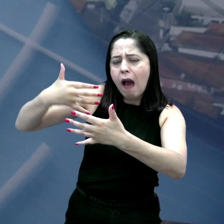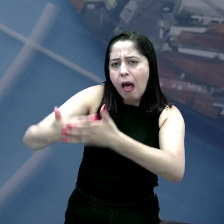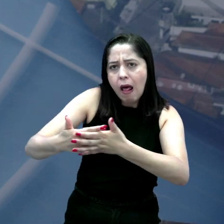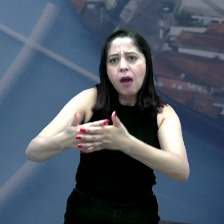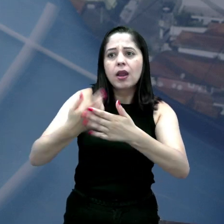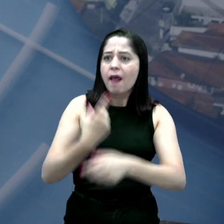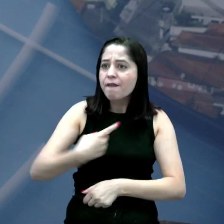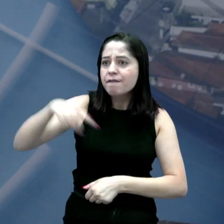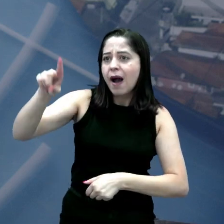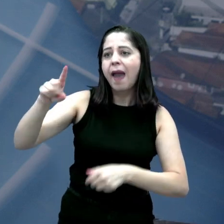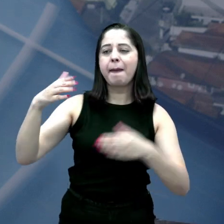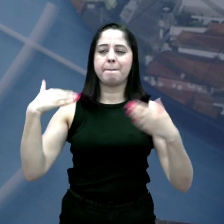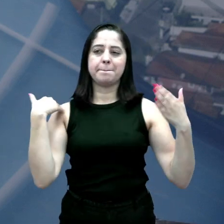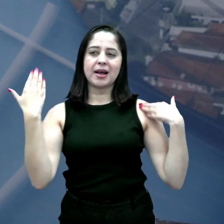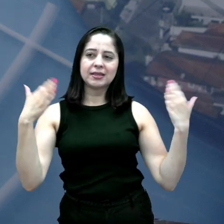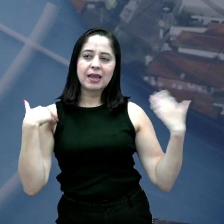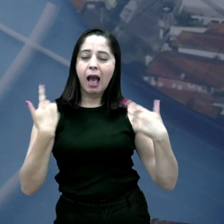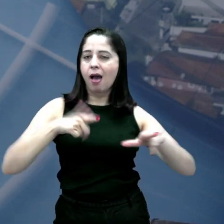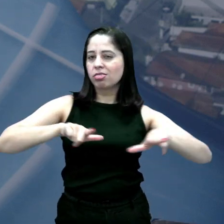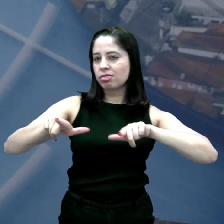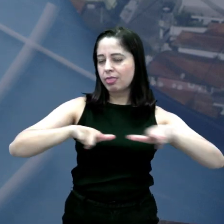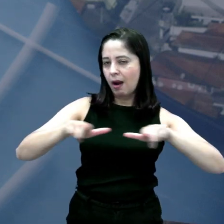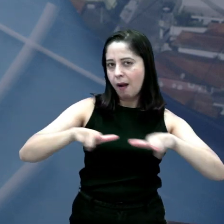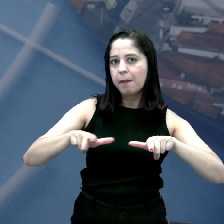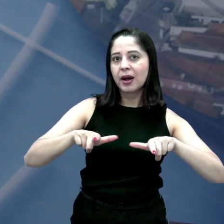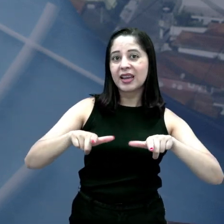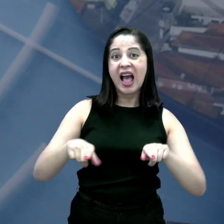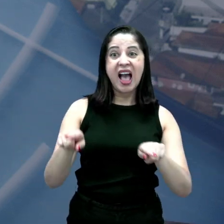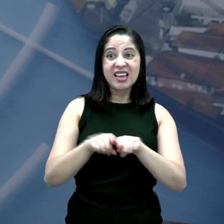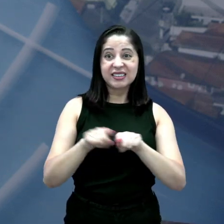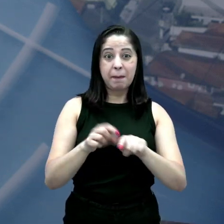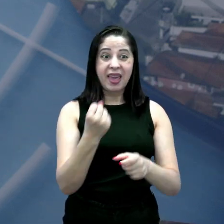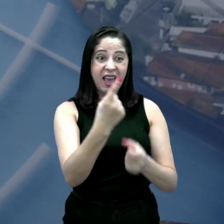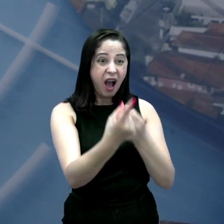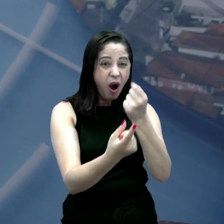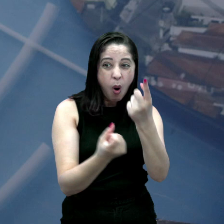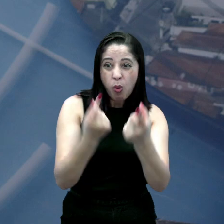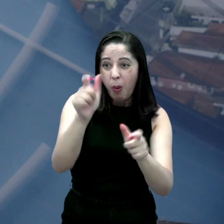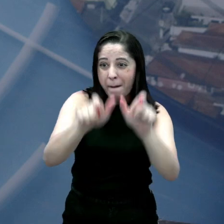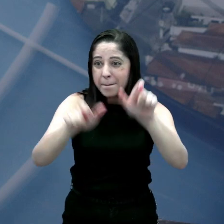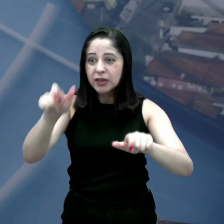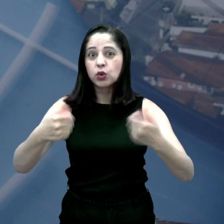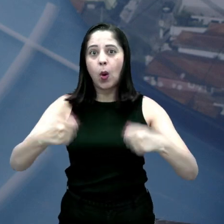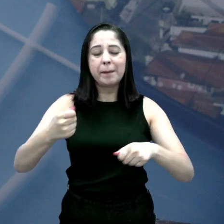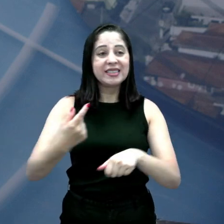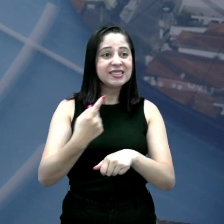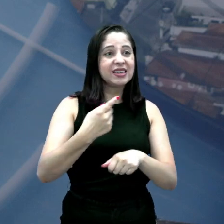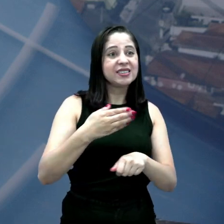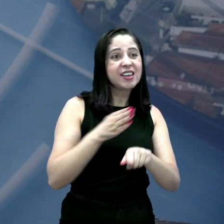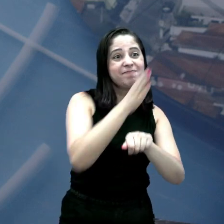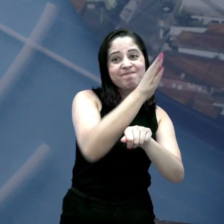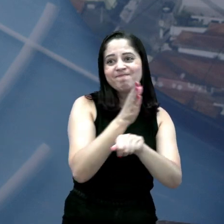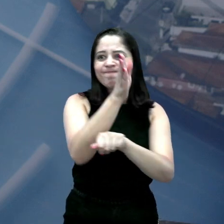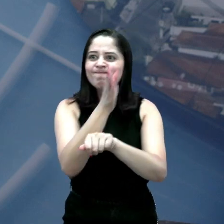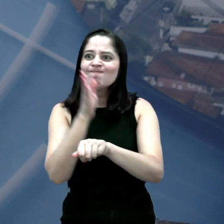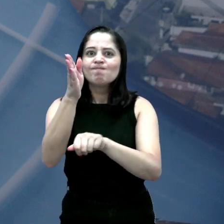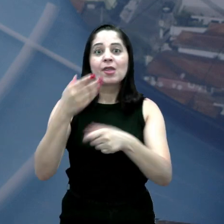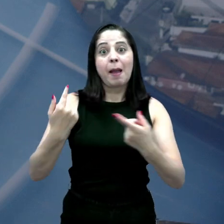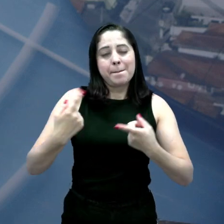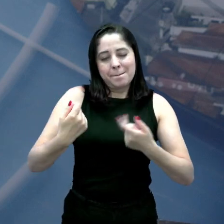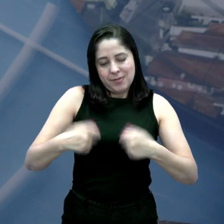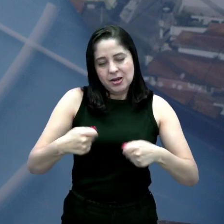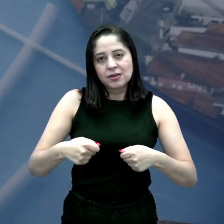lazer, outros para estudar ou trabalhar, e ainda tem aqueles que precisam se movimentar por necessidade mesmo. E